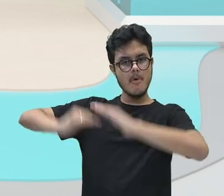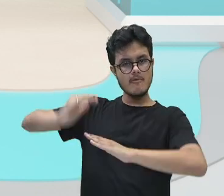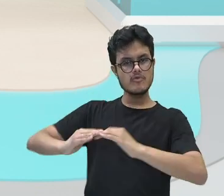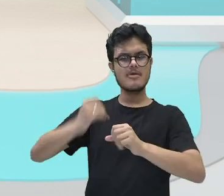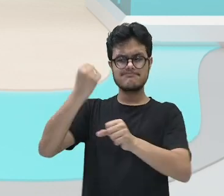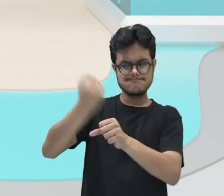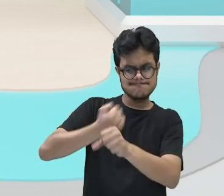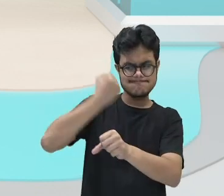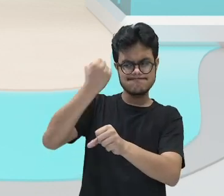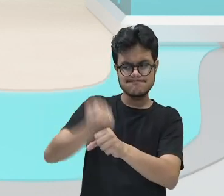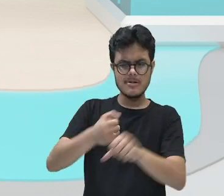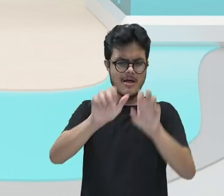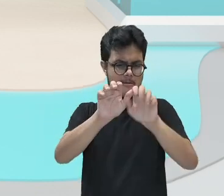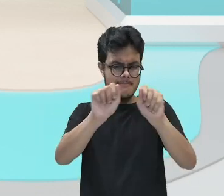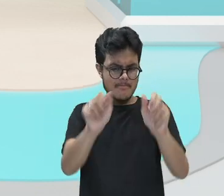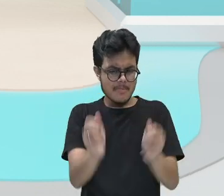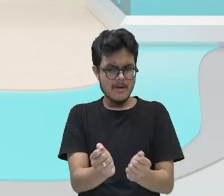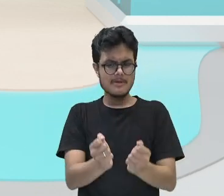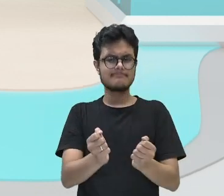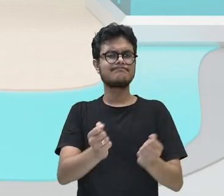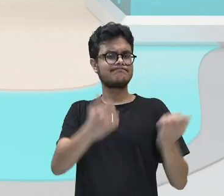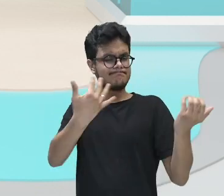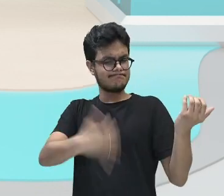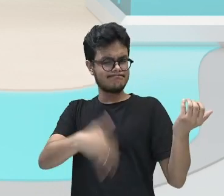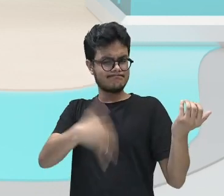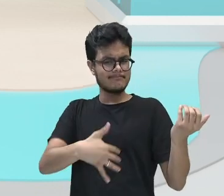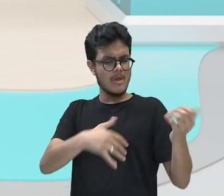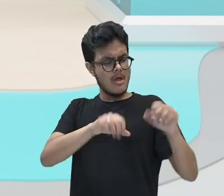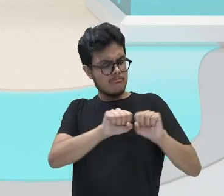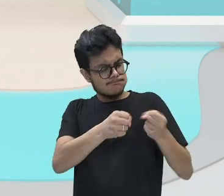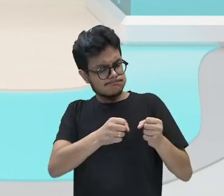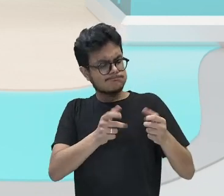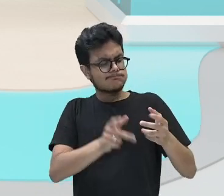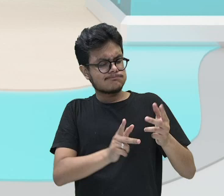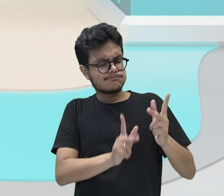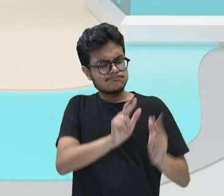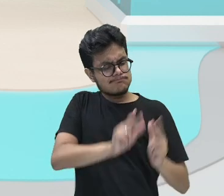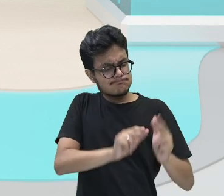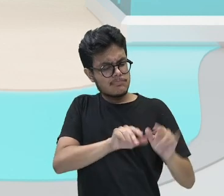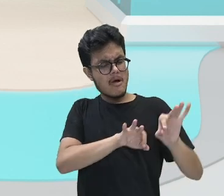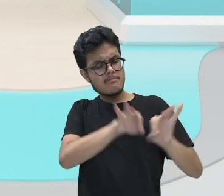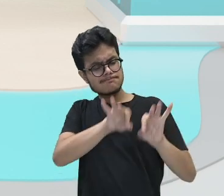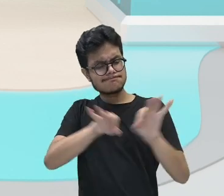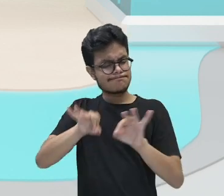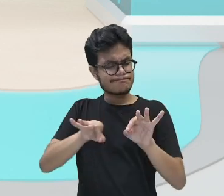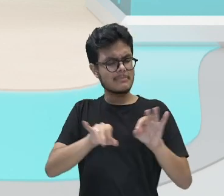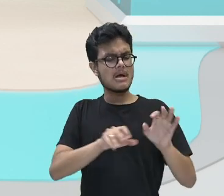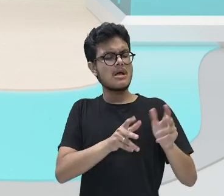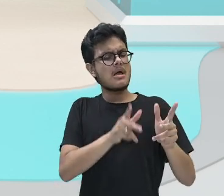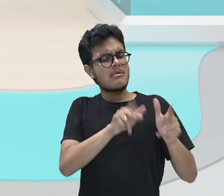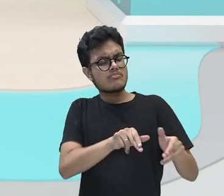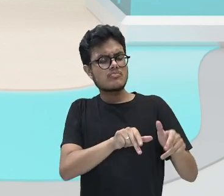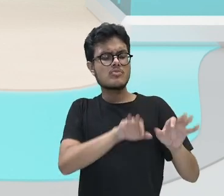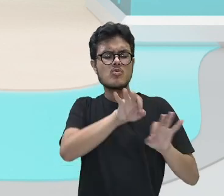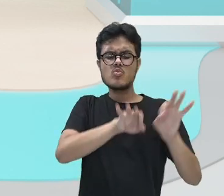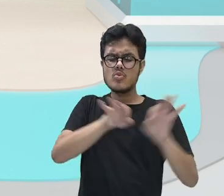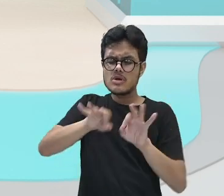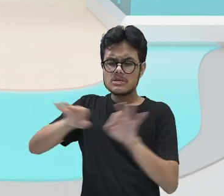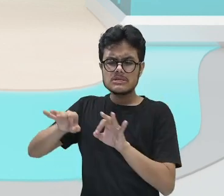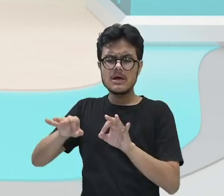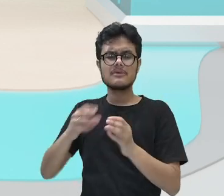criar esses instrumentos musicais, que é o luthier, ele pode também fazer reparos, consertos,